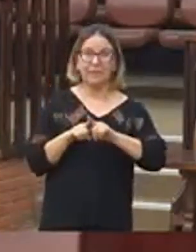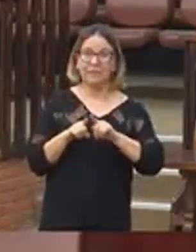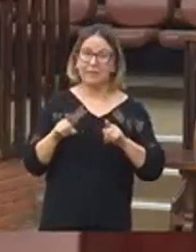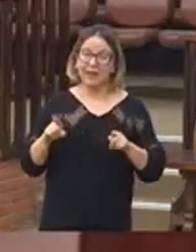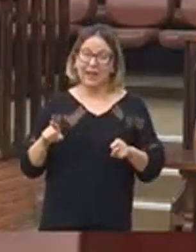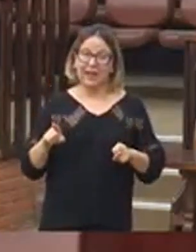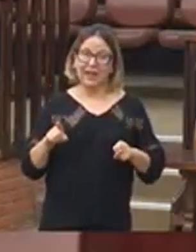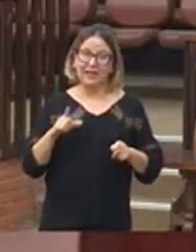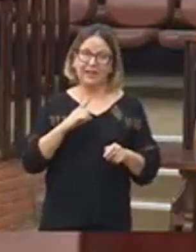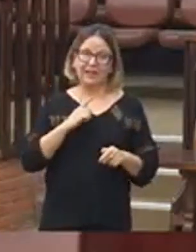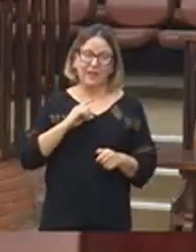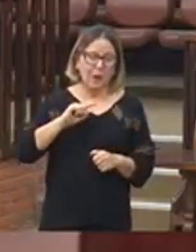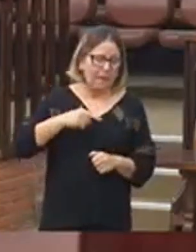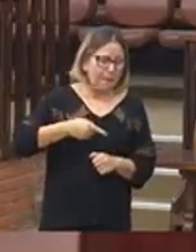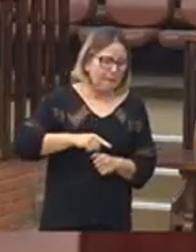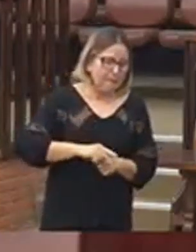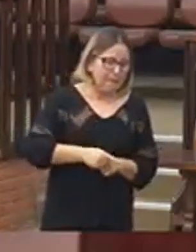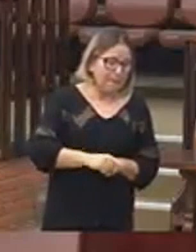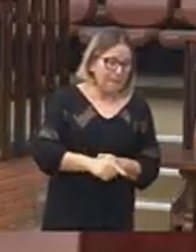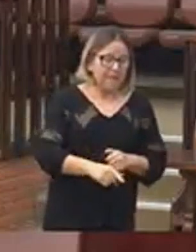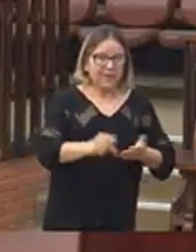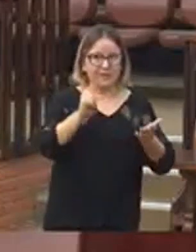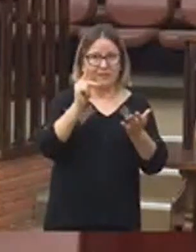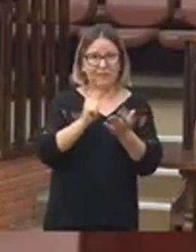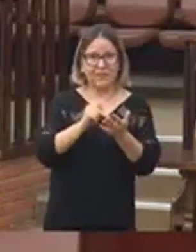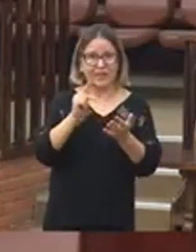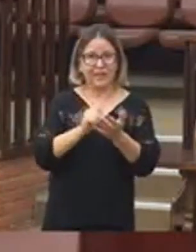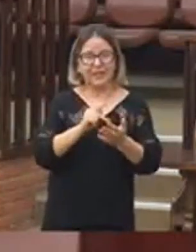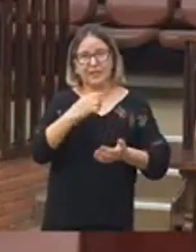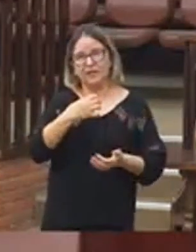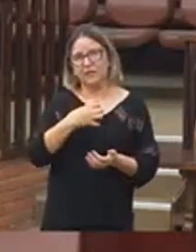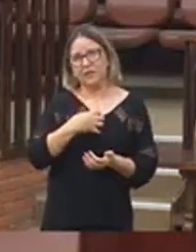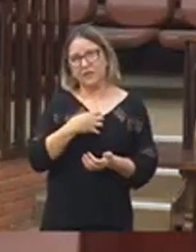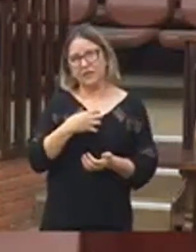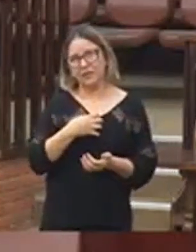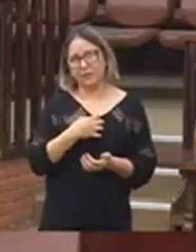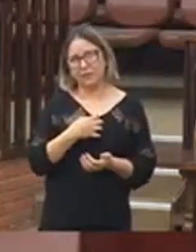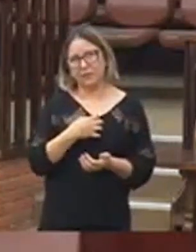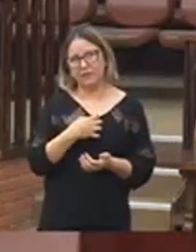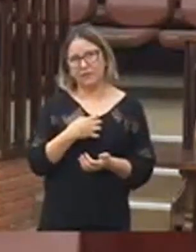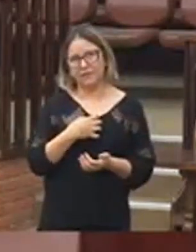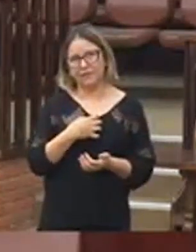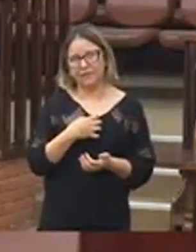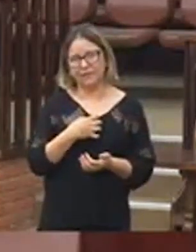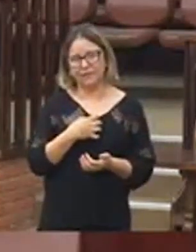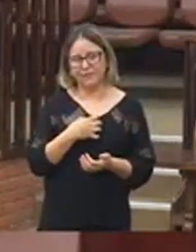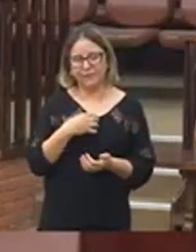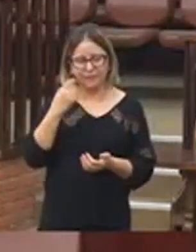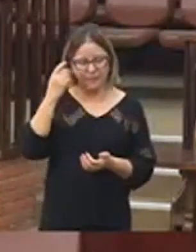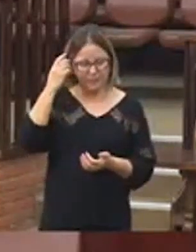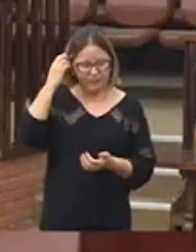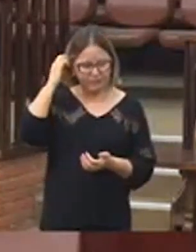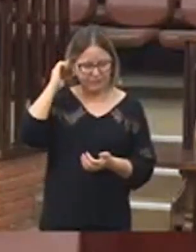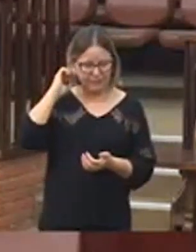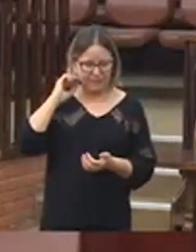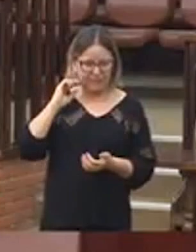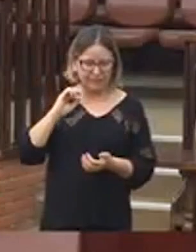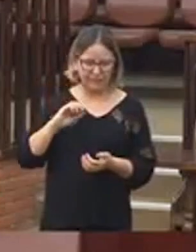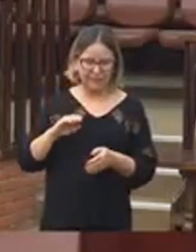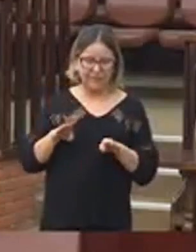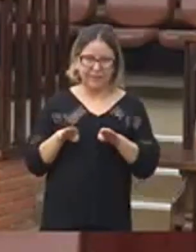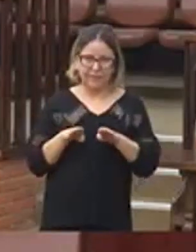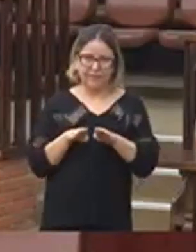um profundo e real sentimento, bem como a expressão